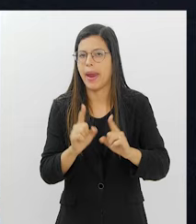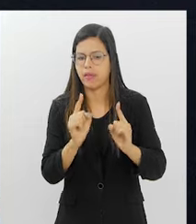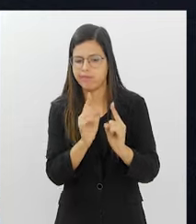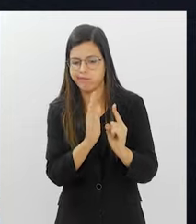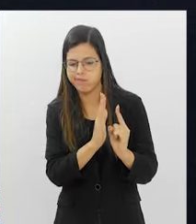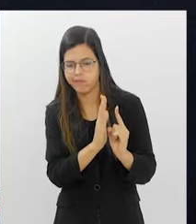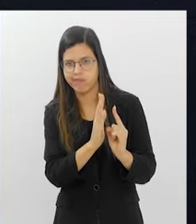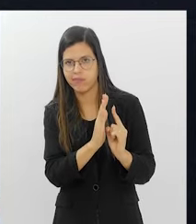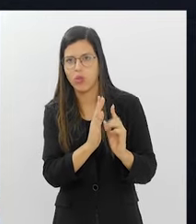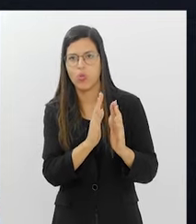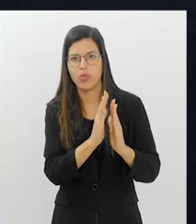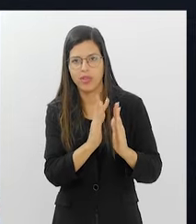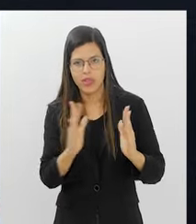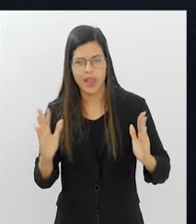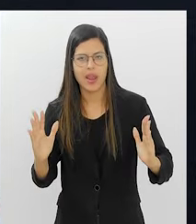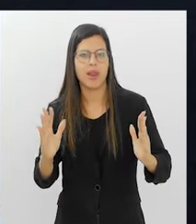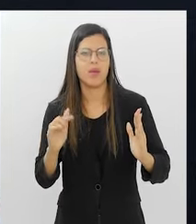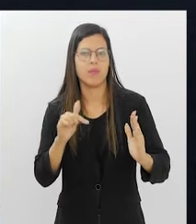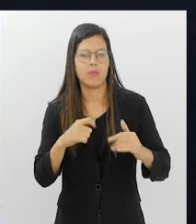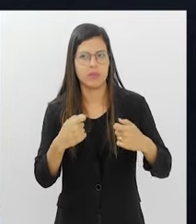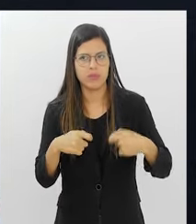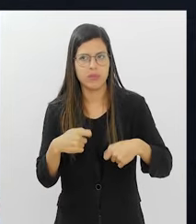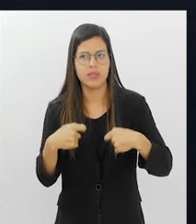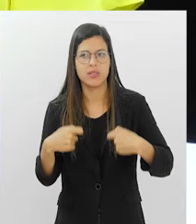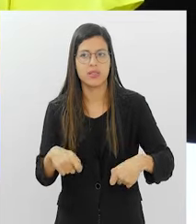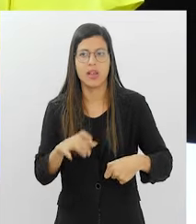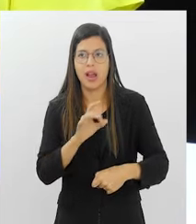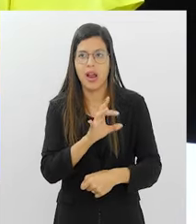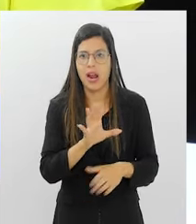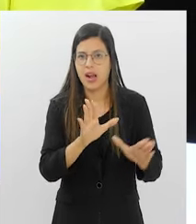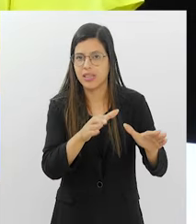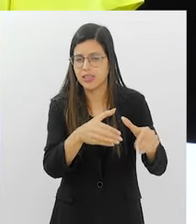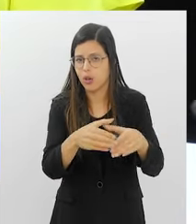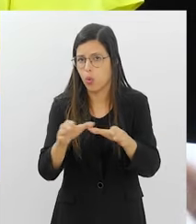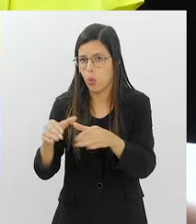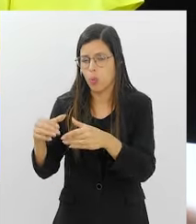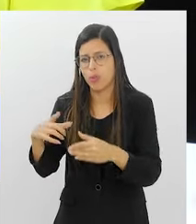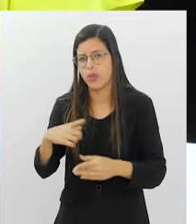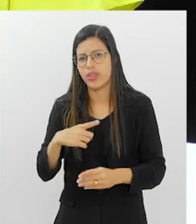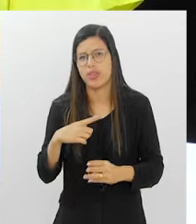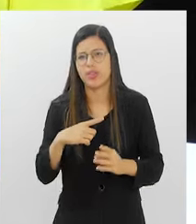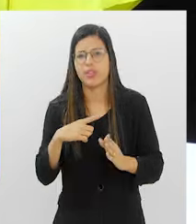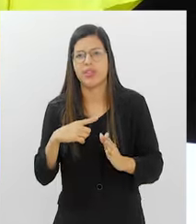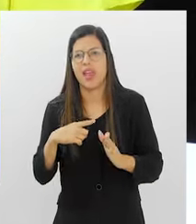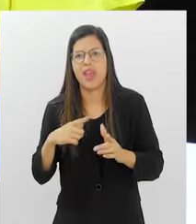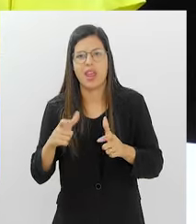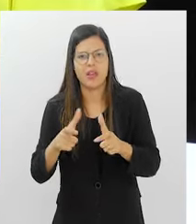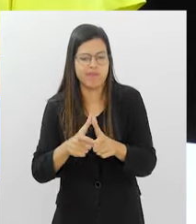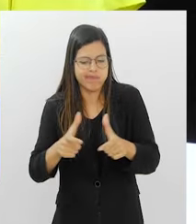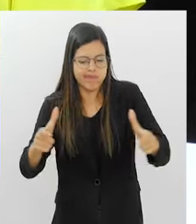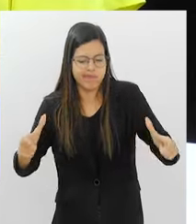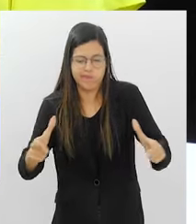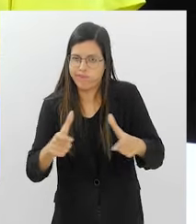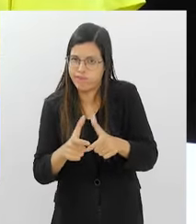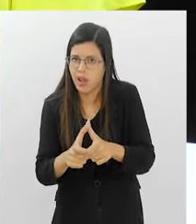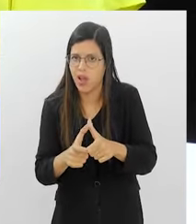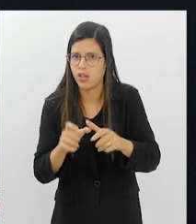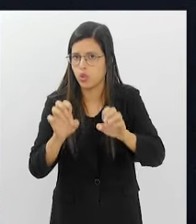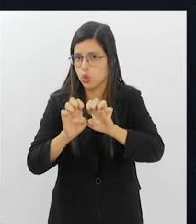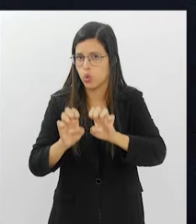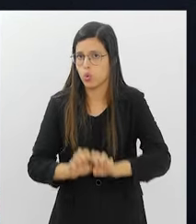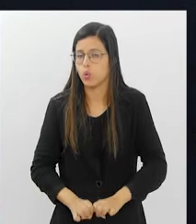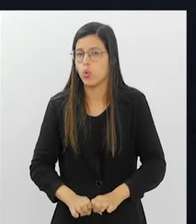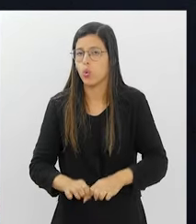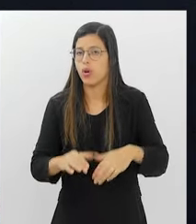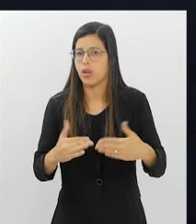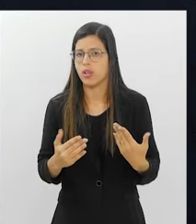Isso é muito importante né o tempo n tem que tá tudo alinhadinho e cada escola tem um tamanho cada escola tem uma uma estrutura então